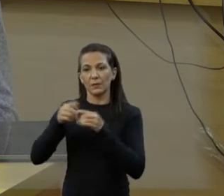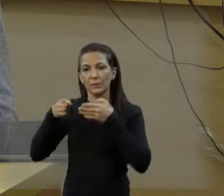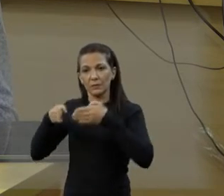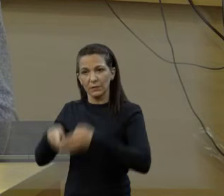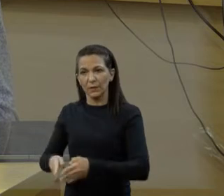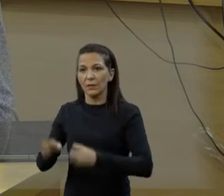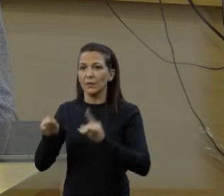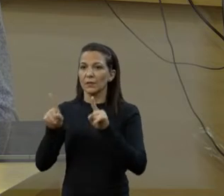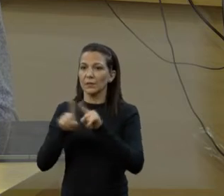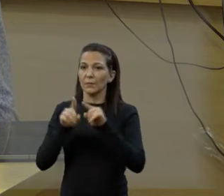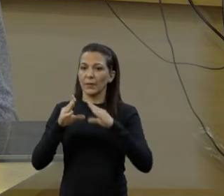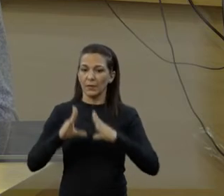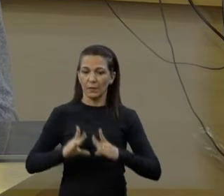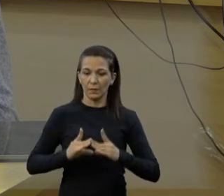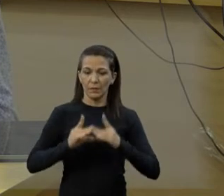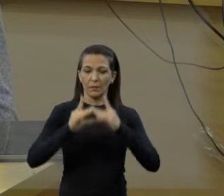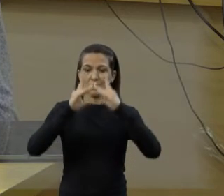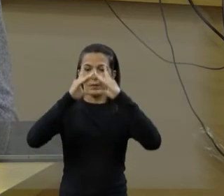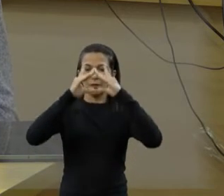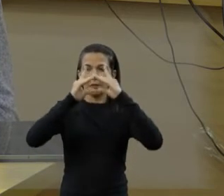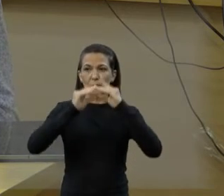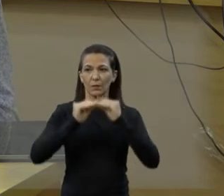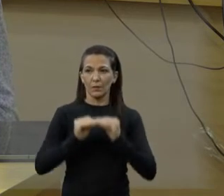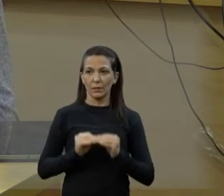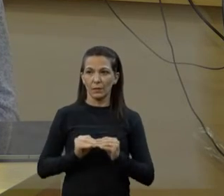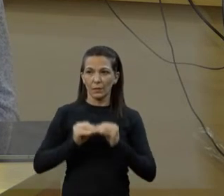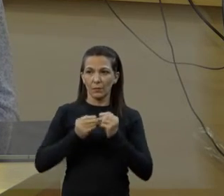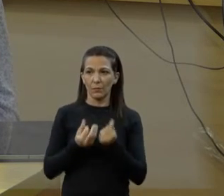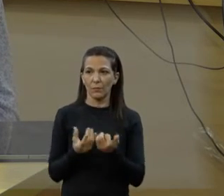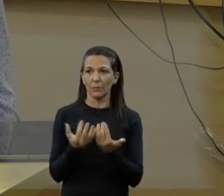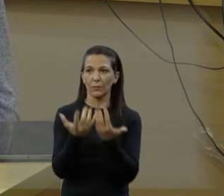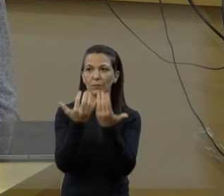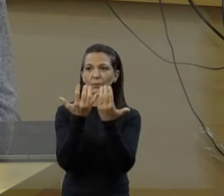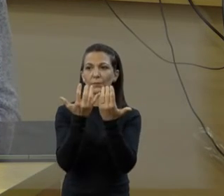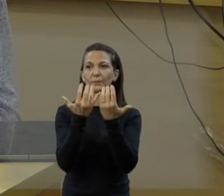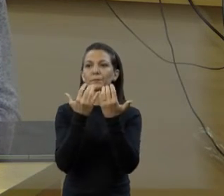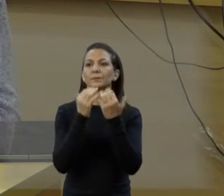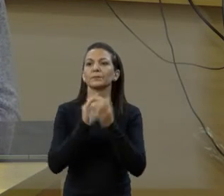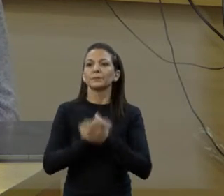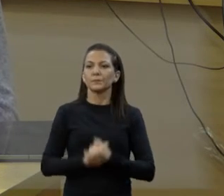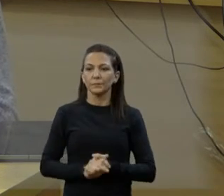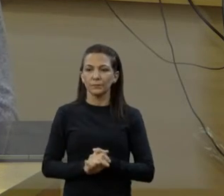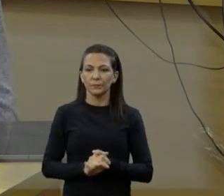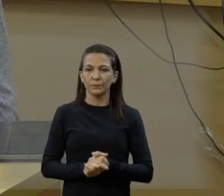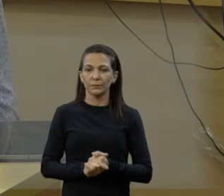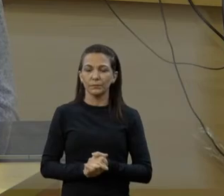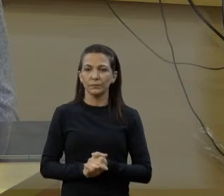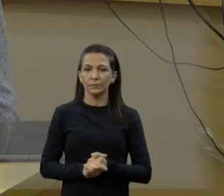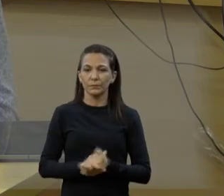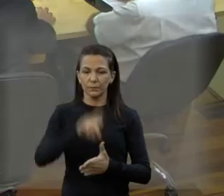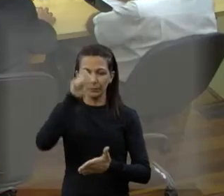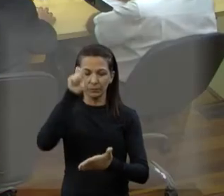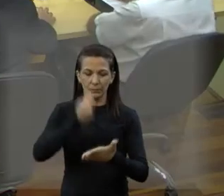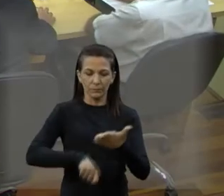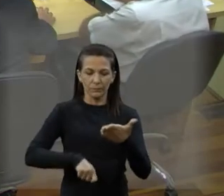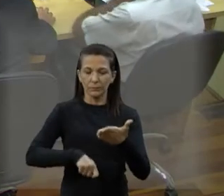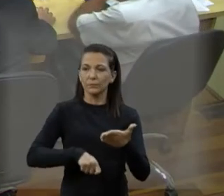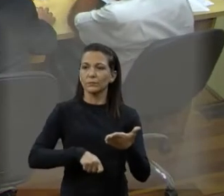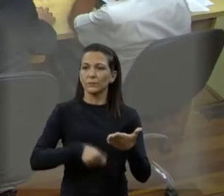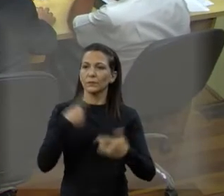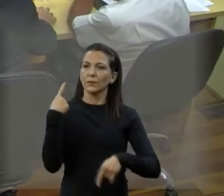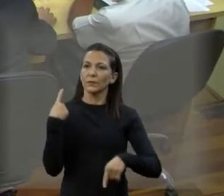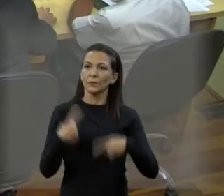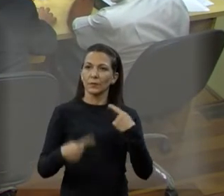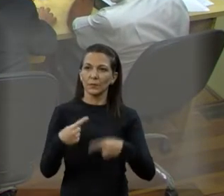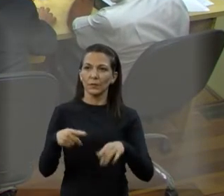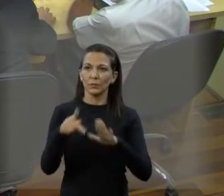crematórios do município e dá outras providências em aberto as inscrições para o